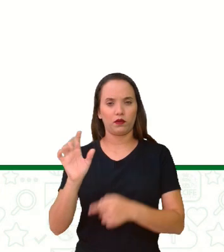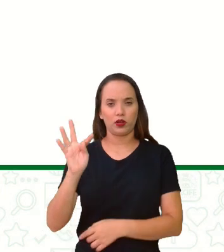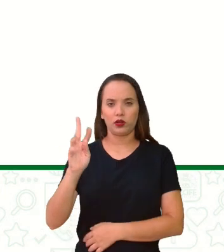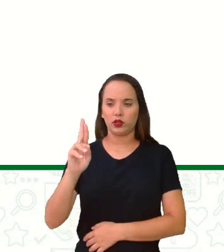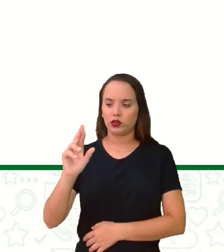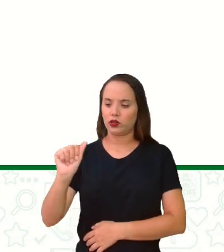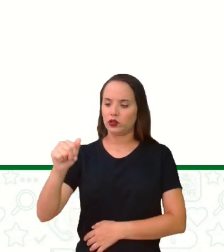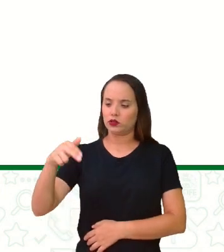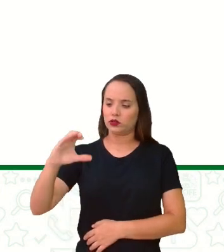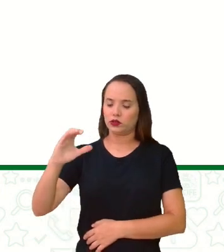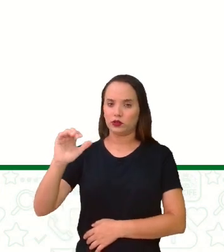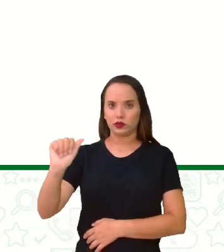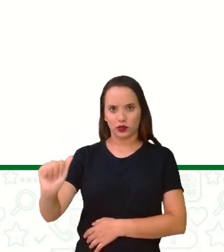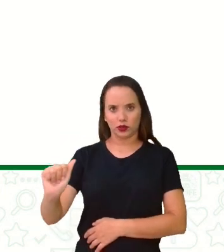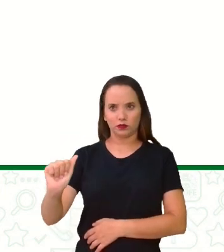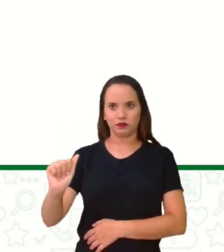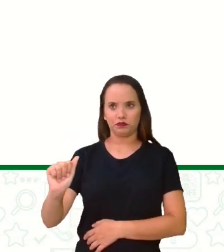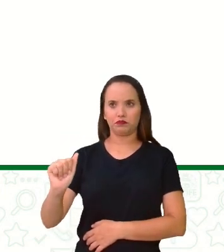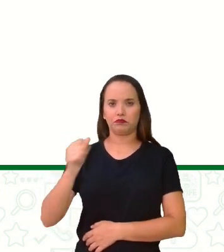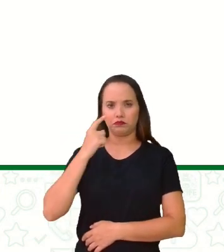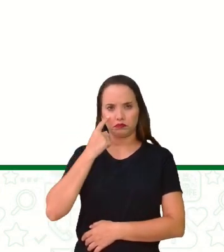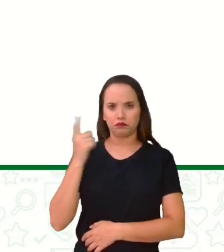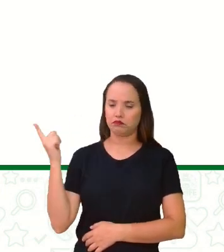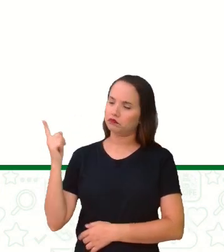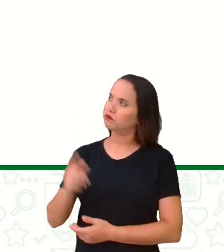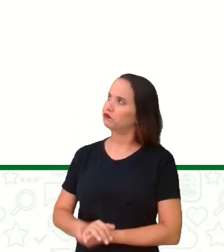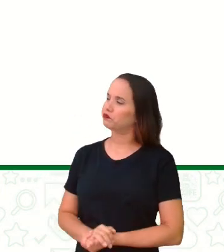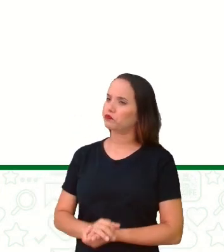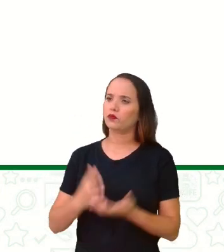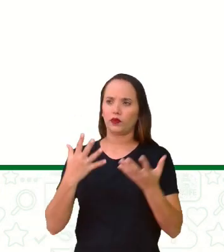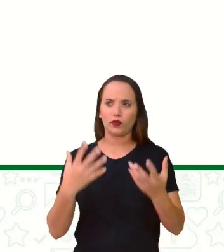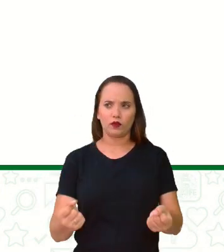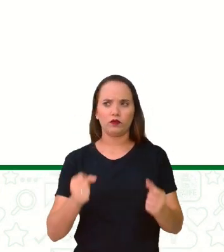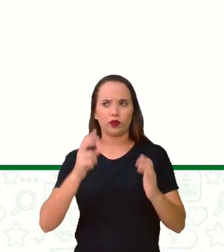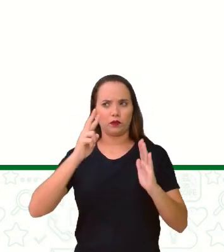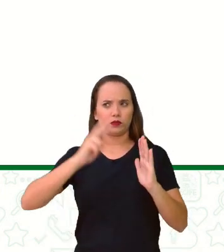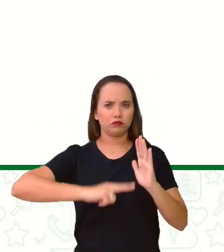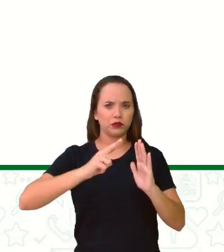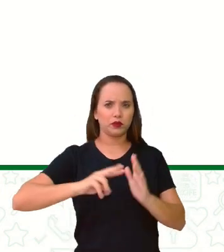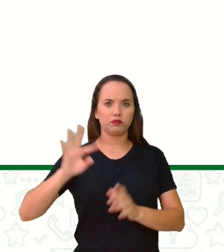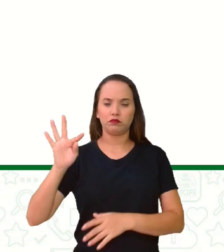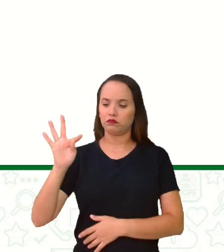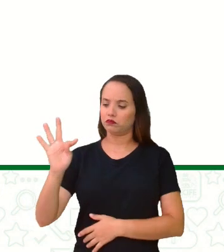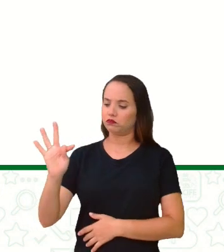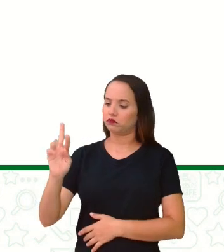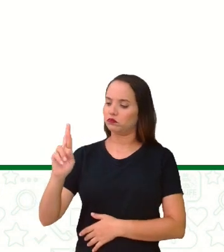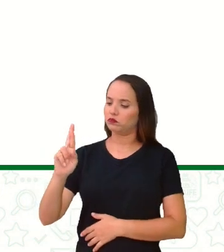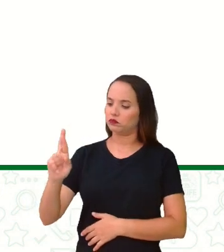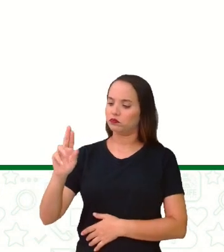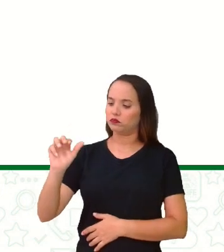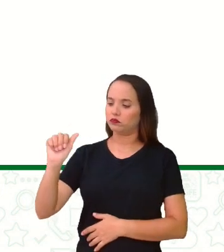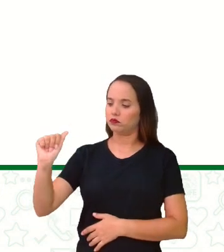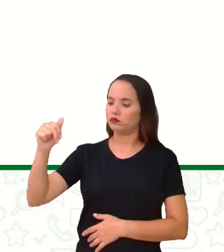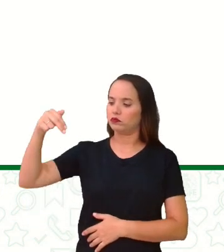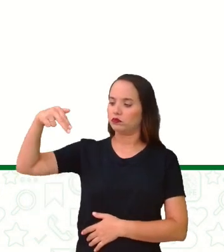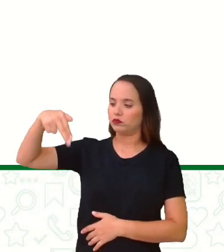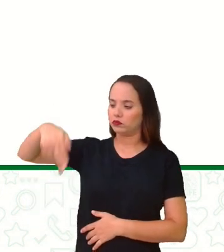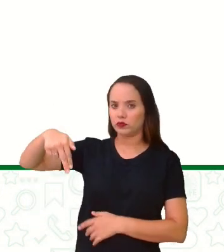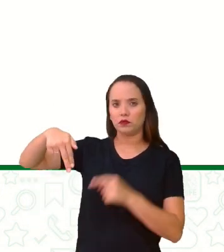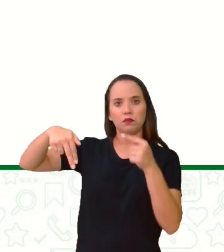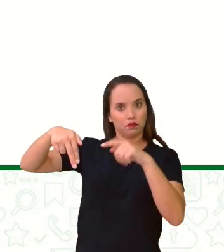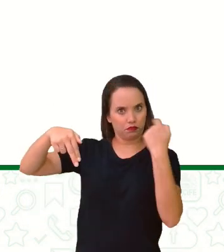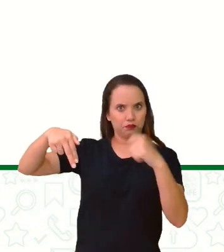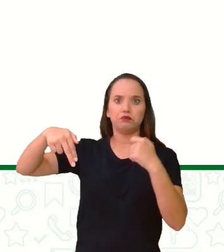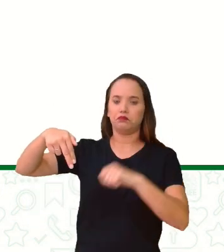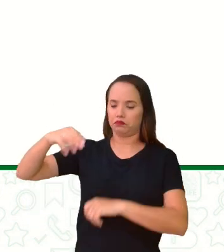escrita em destaque, letras grandes. Vamos ler. Trança. Tem que ter esse N, tá?